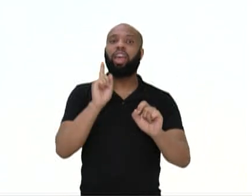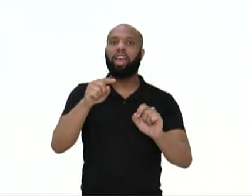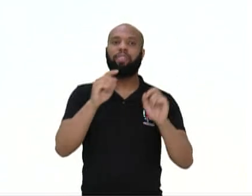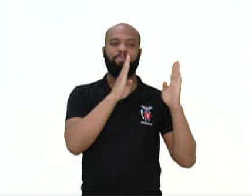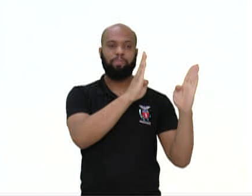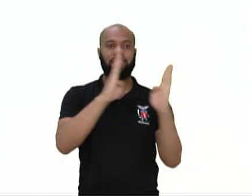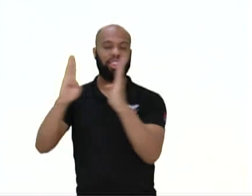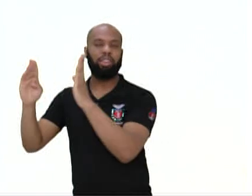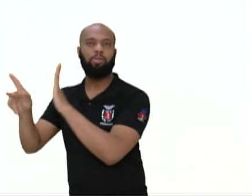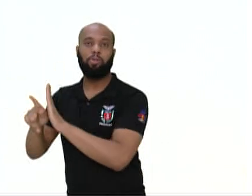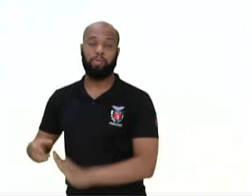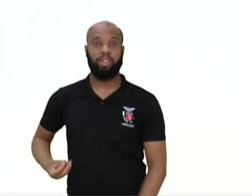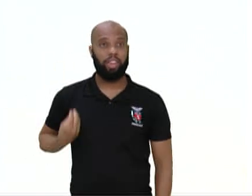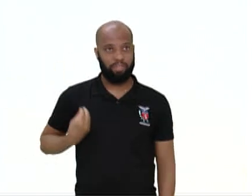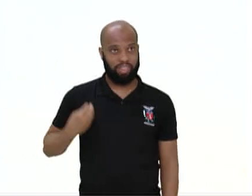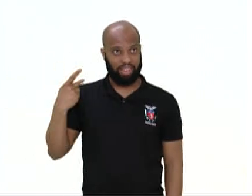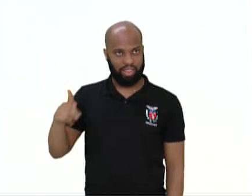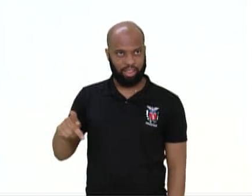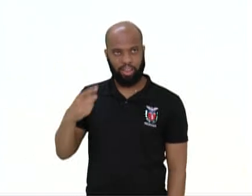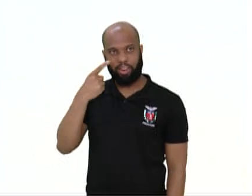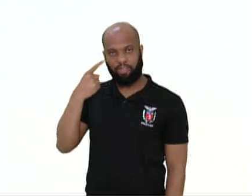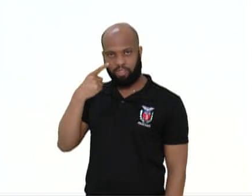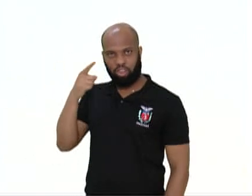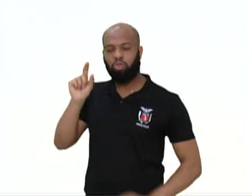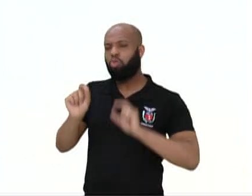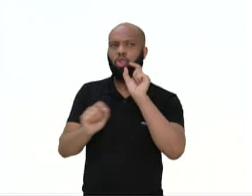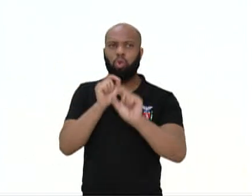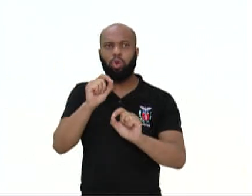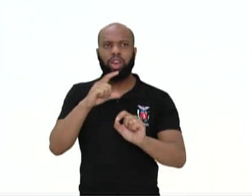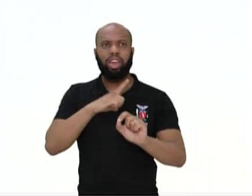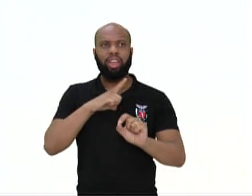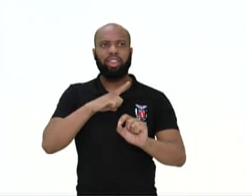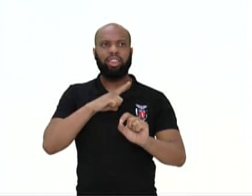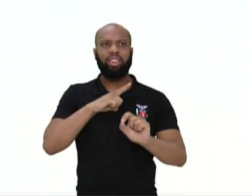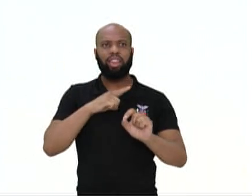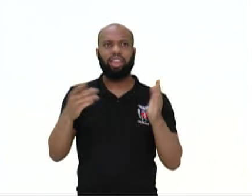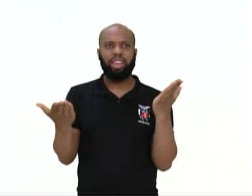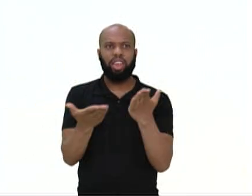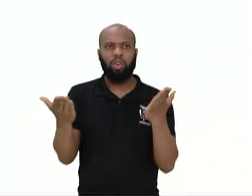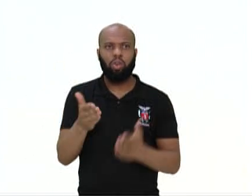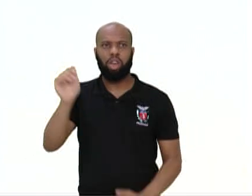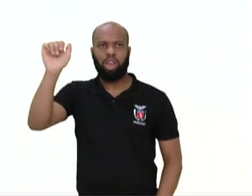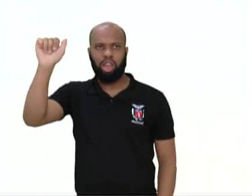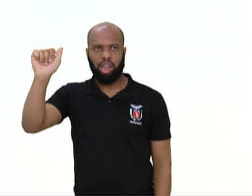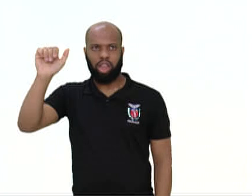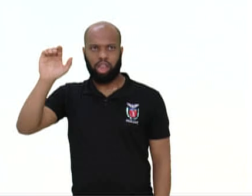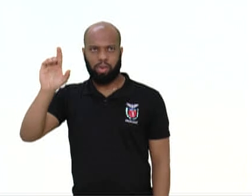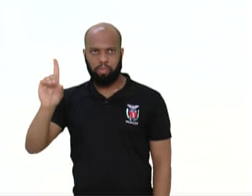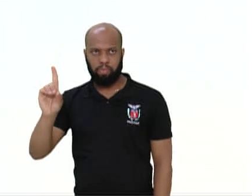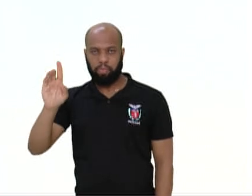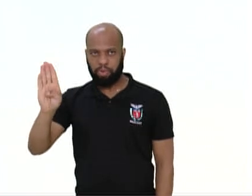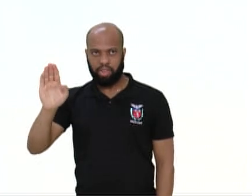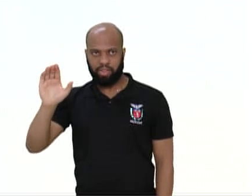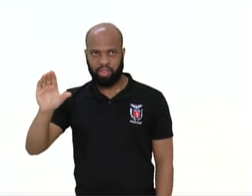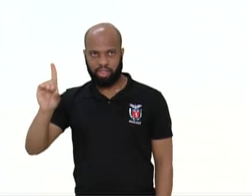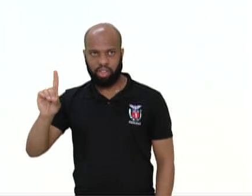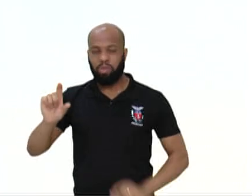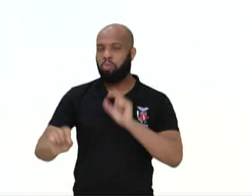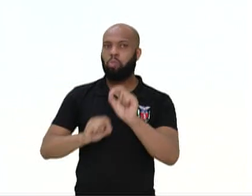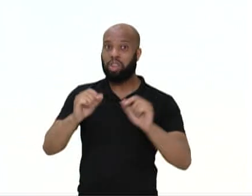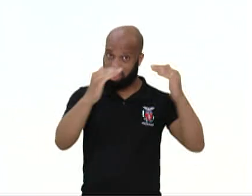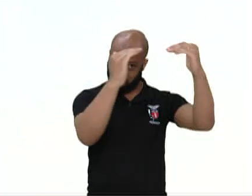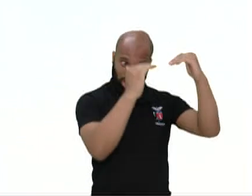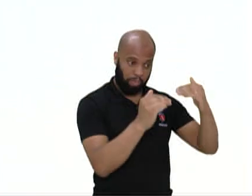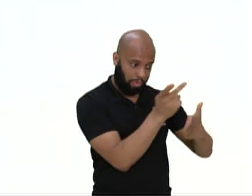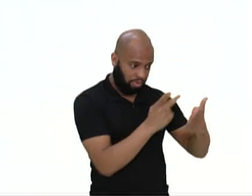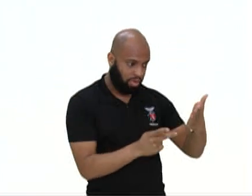etapa vital da vida do homem. ¿Cuál etapa de la vida del hombre la estrofa abajo